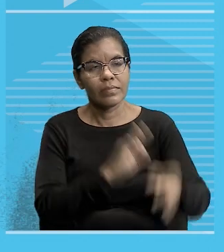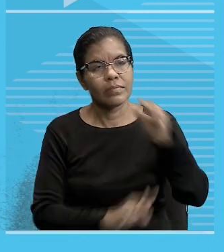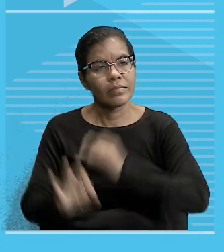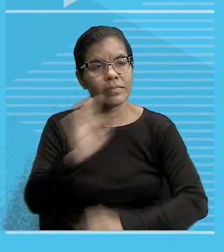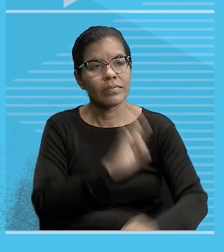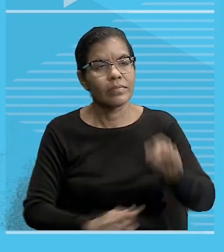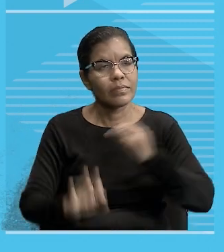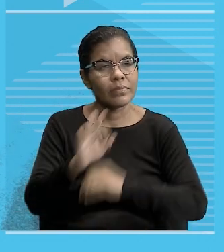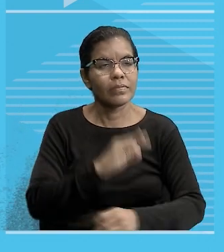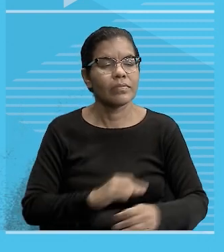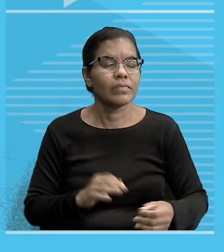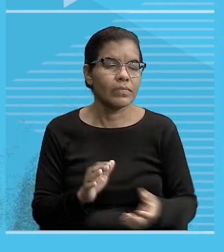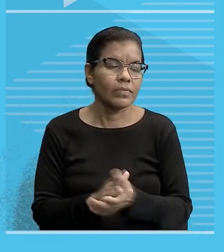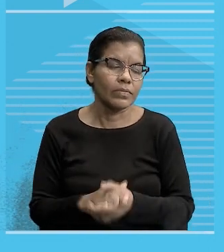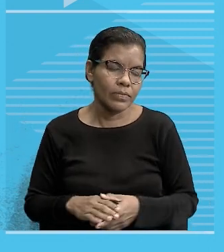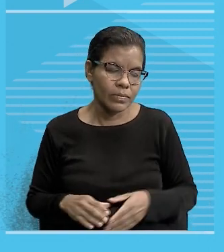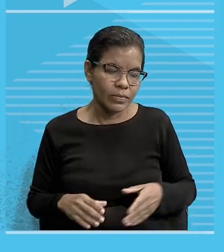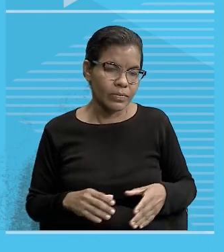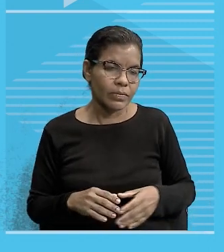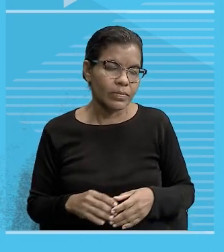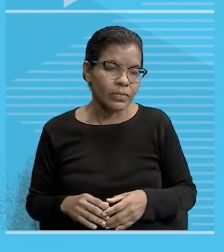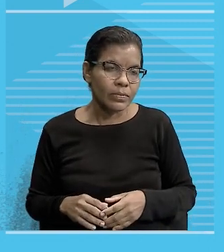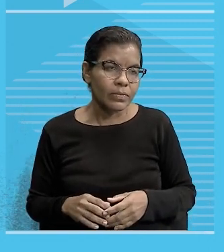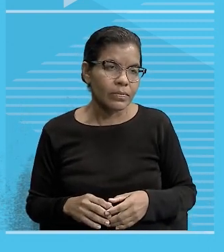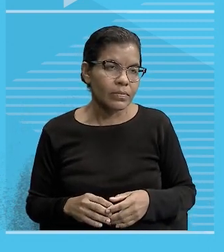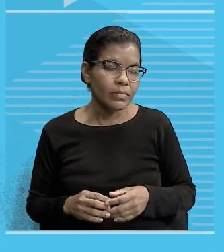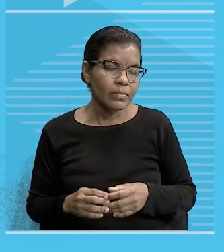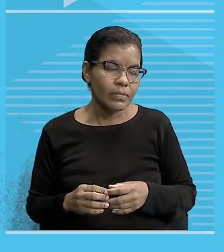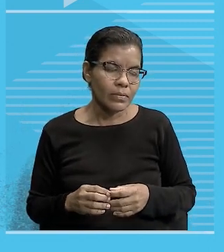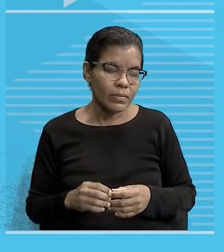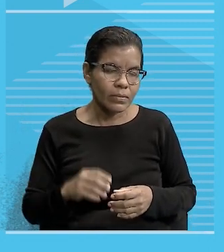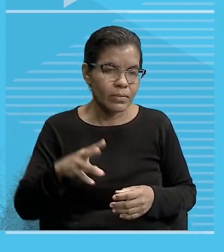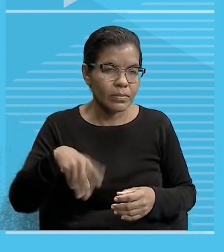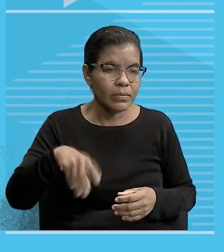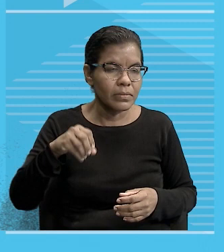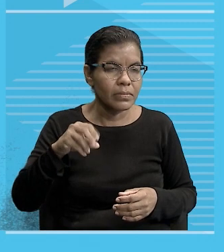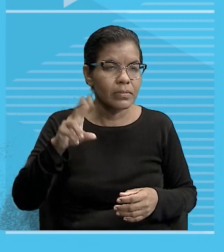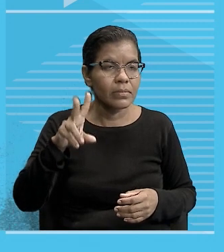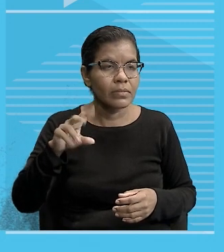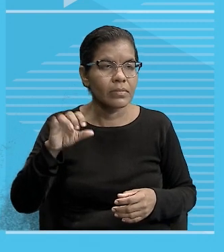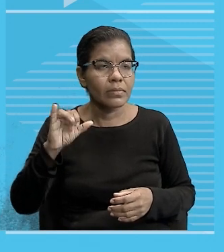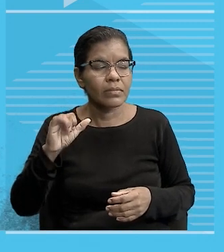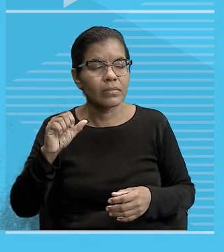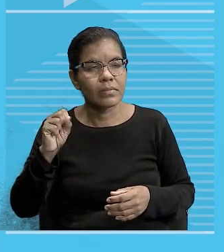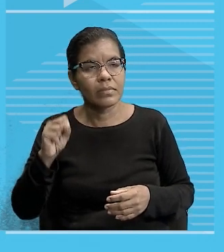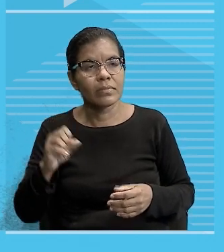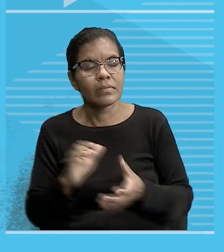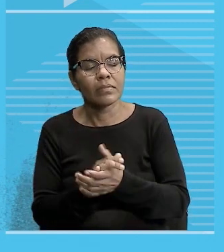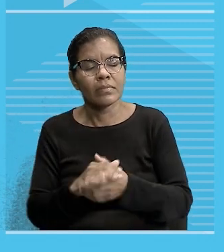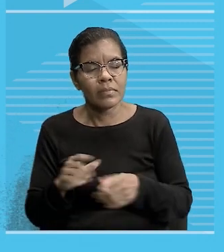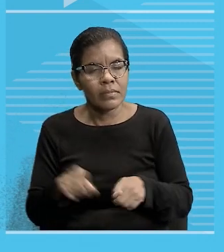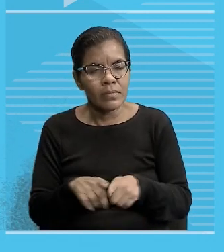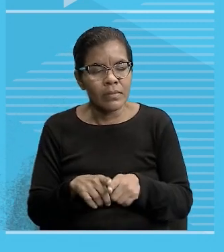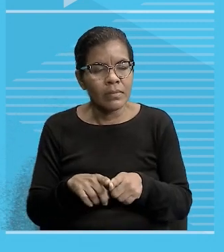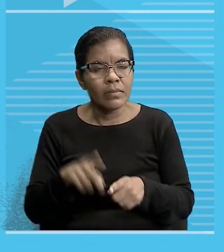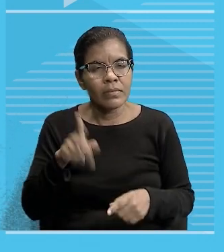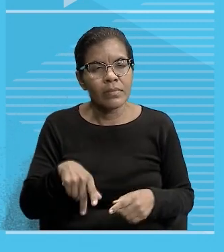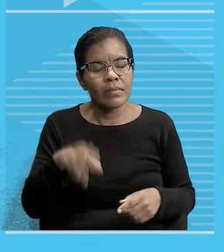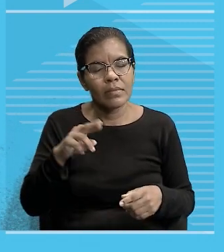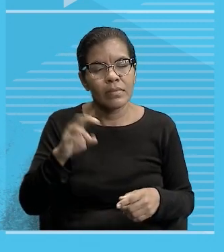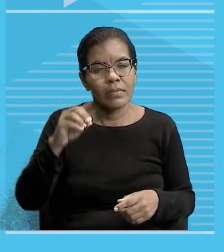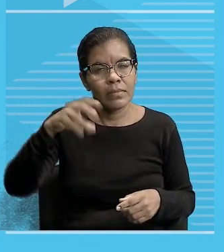dos móveis a questão da promoção aí diga é o gerente de vendas